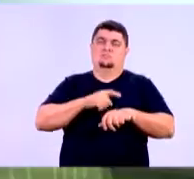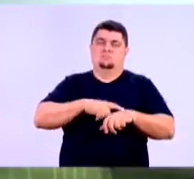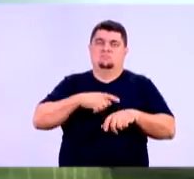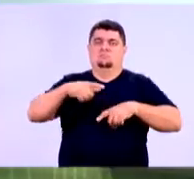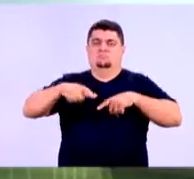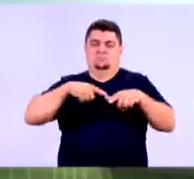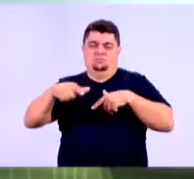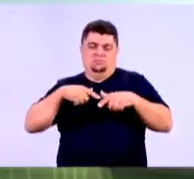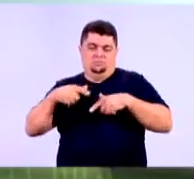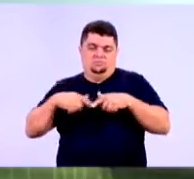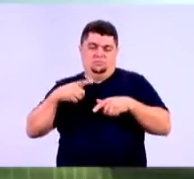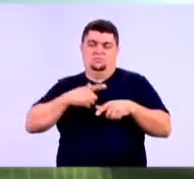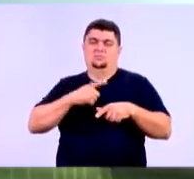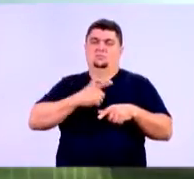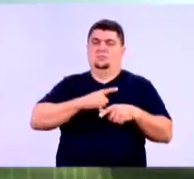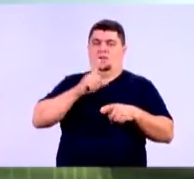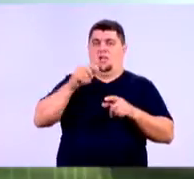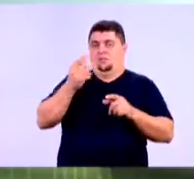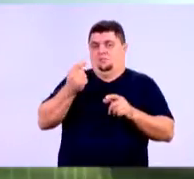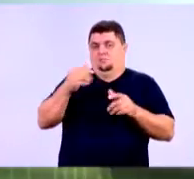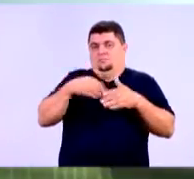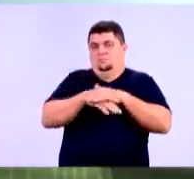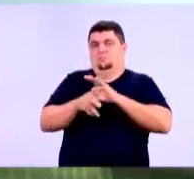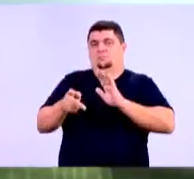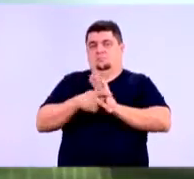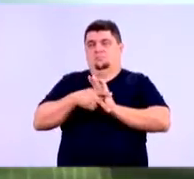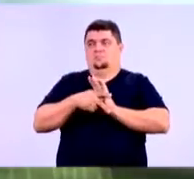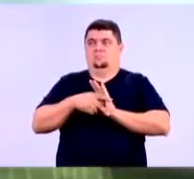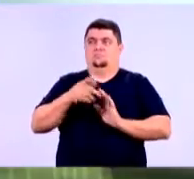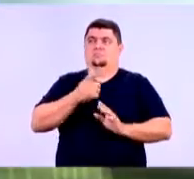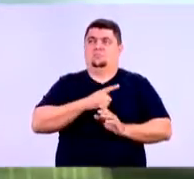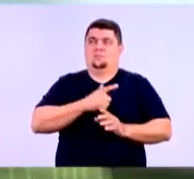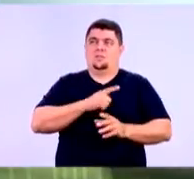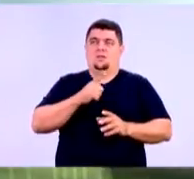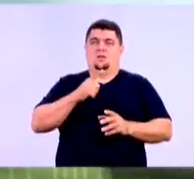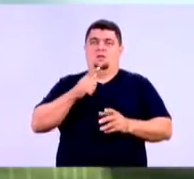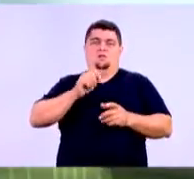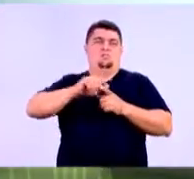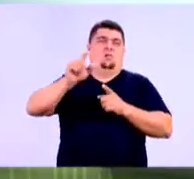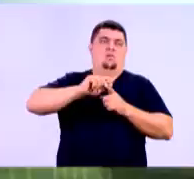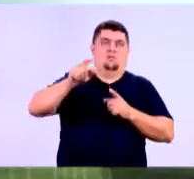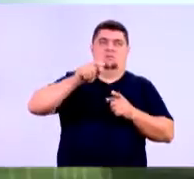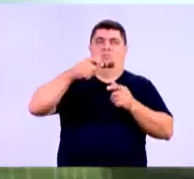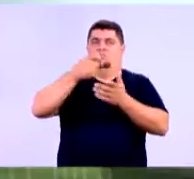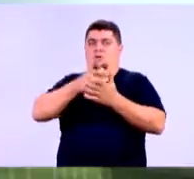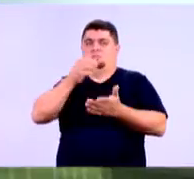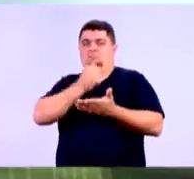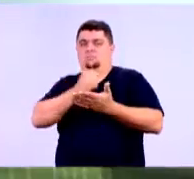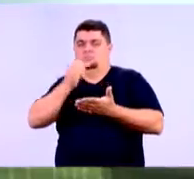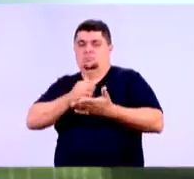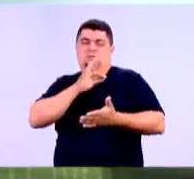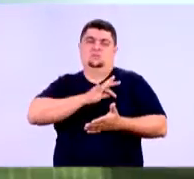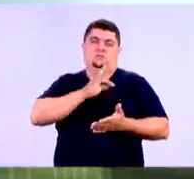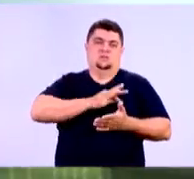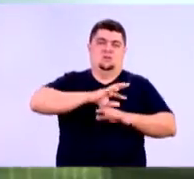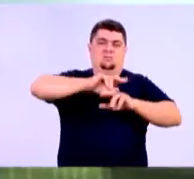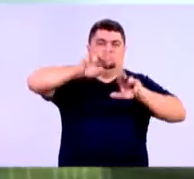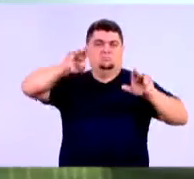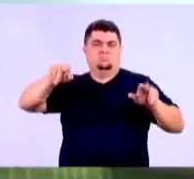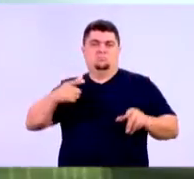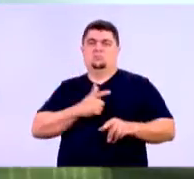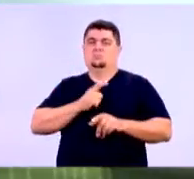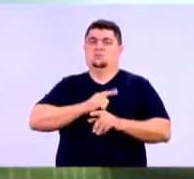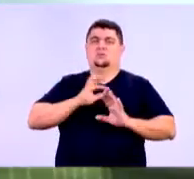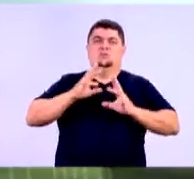ali um serviço, aquilo é o seu recurso. Você investiu, né, pagou aluguel, pagou um secretário, pagou alguém para fazer esse serviço junto com você. Você tem